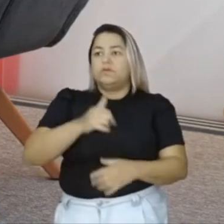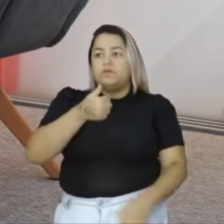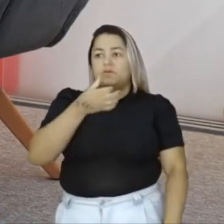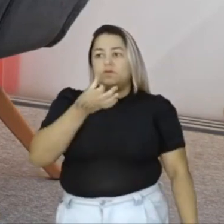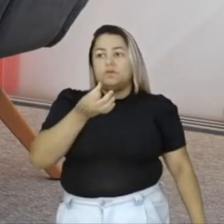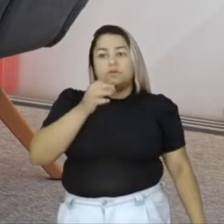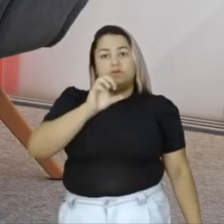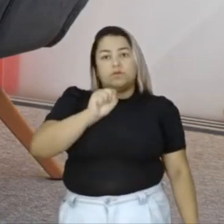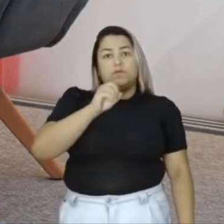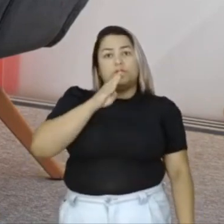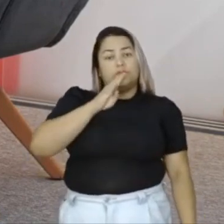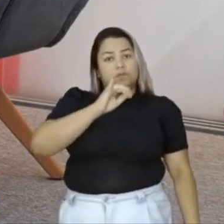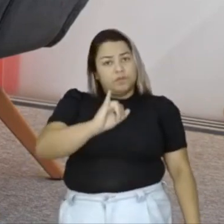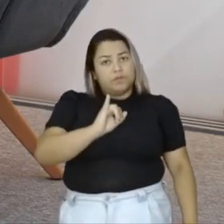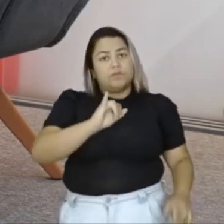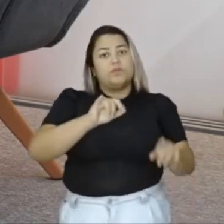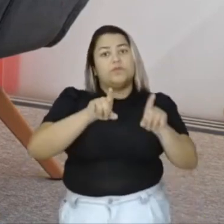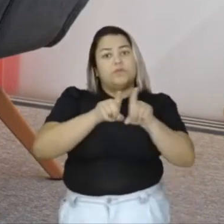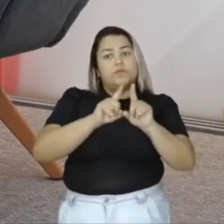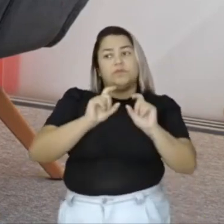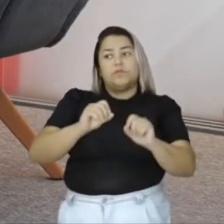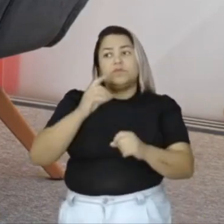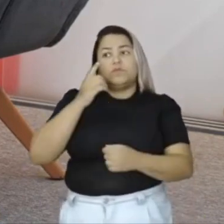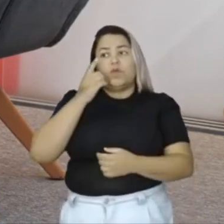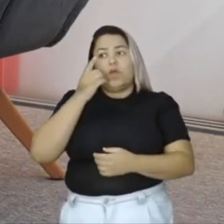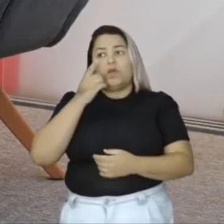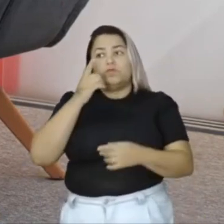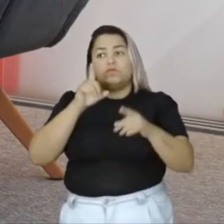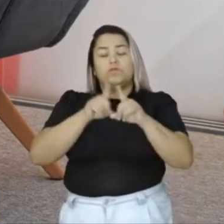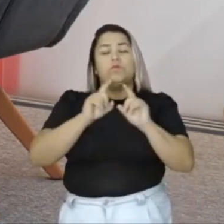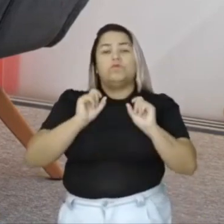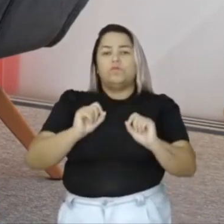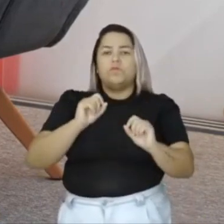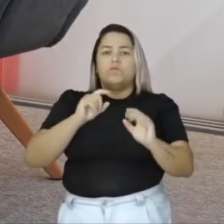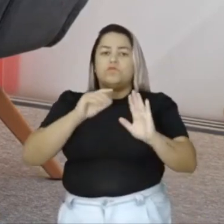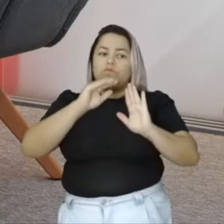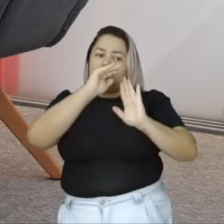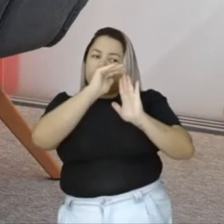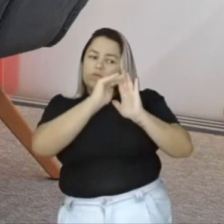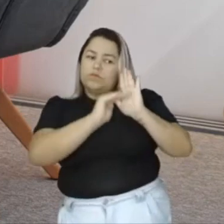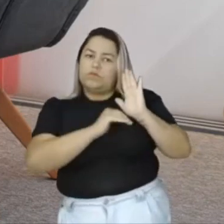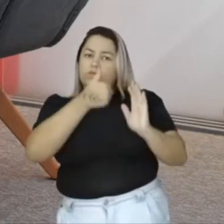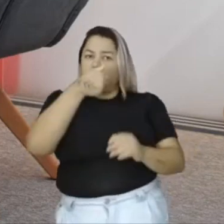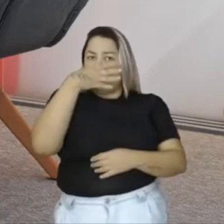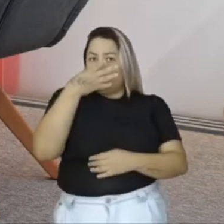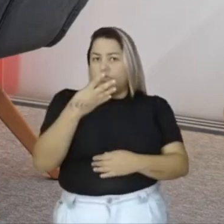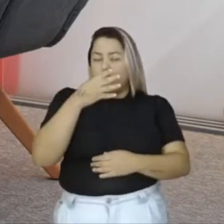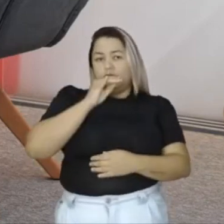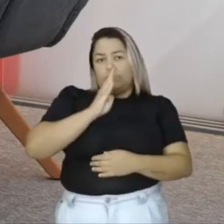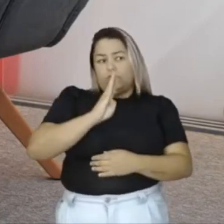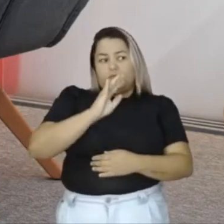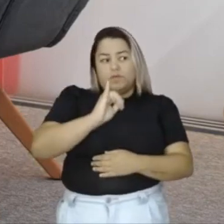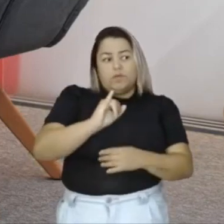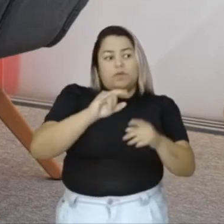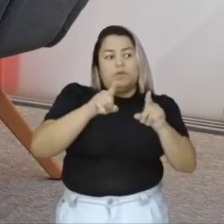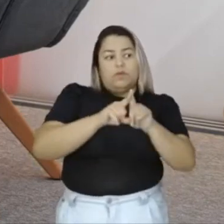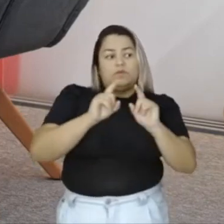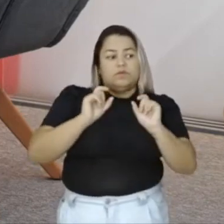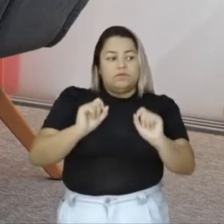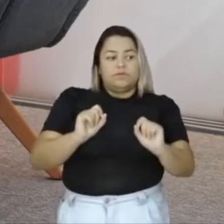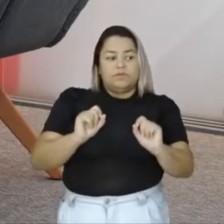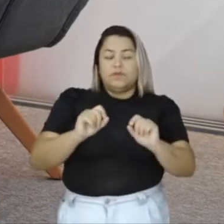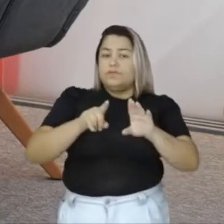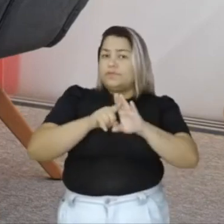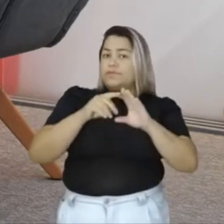168 bilhões, sendo executado ao ano, uma ordem mensal de 14 bilhões sendo